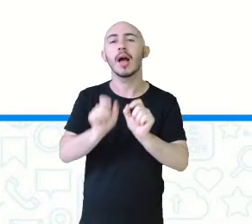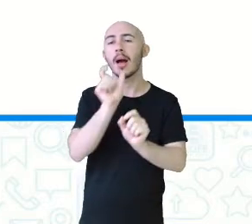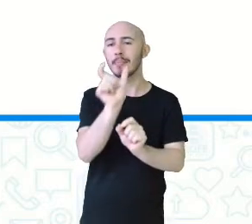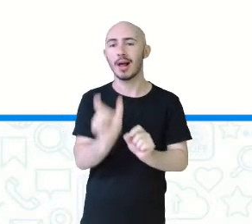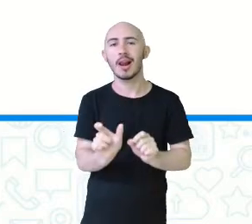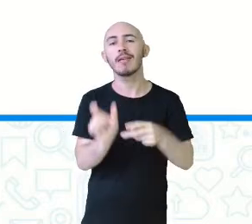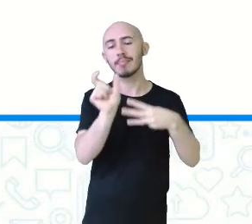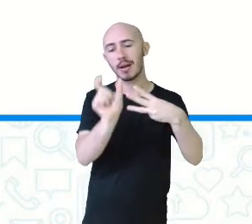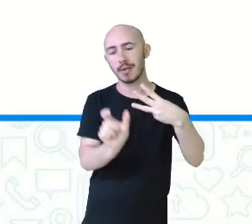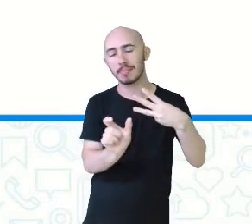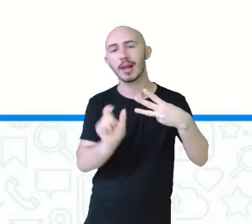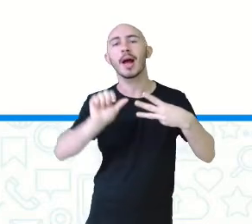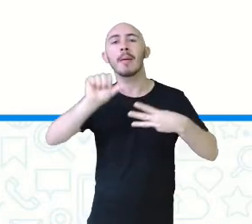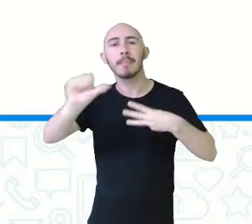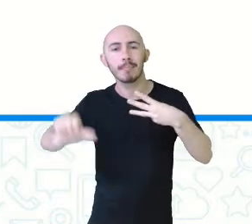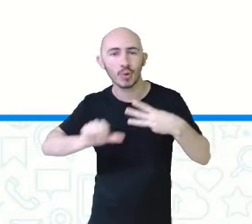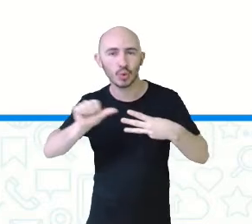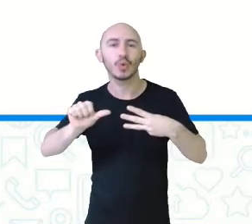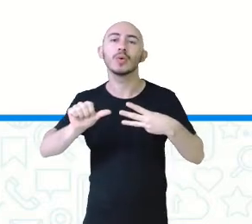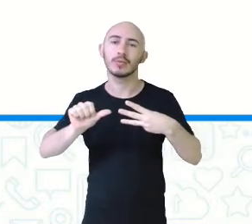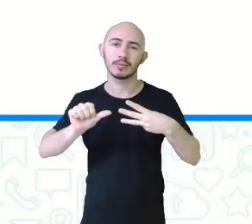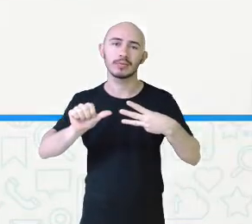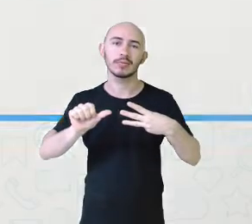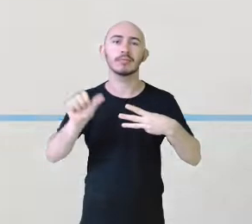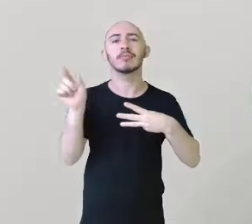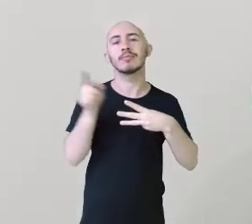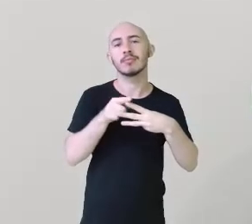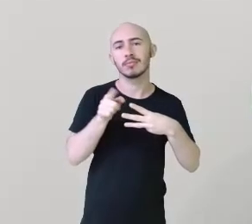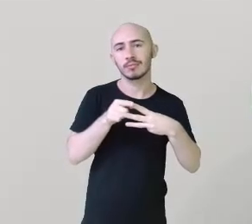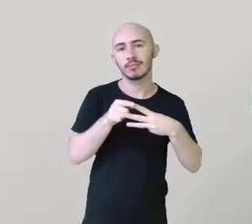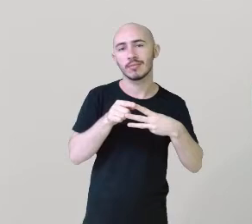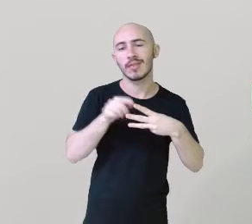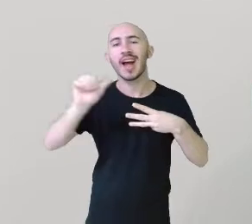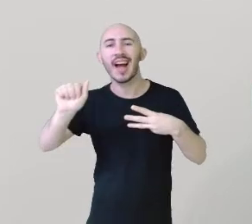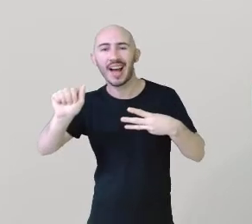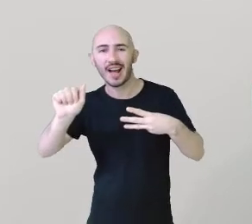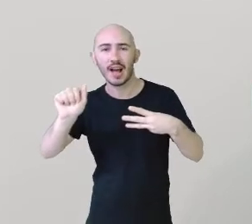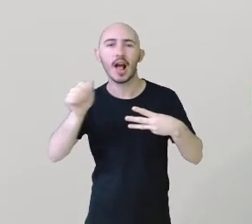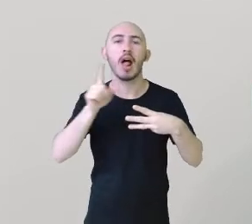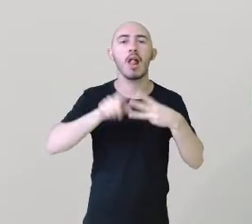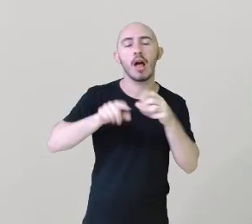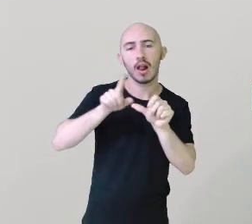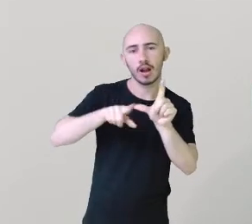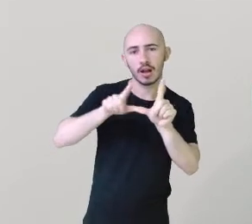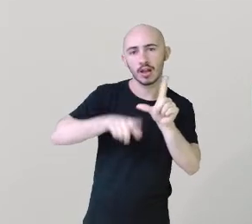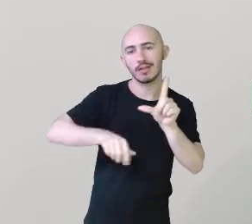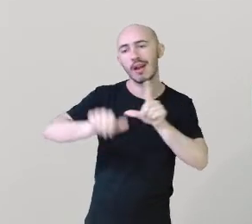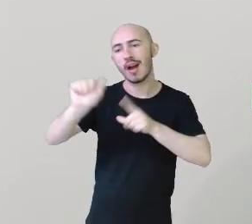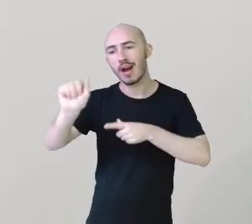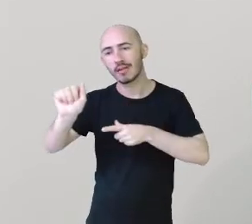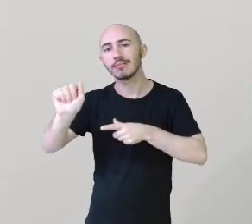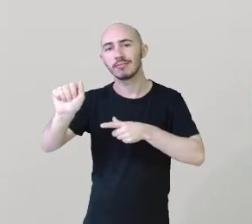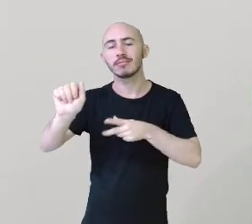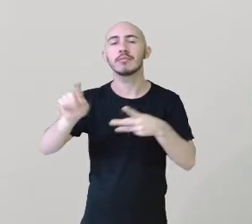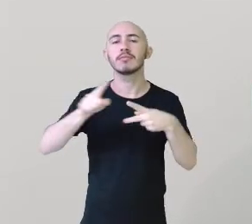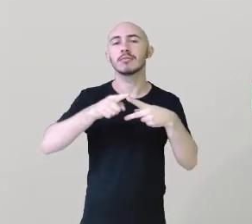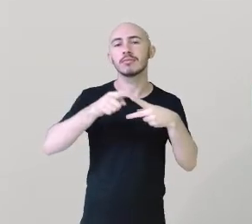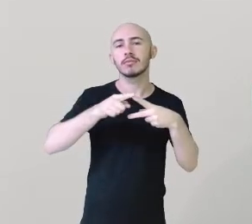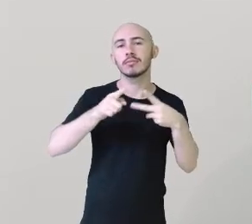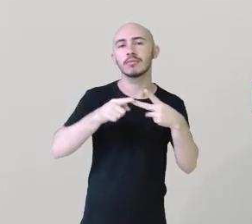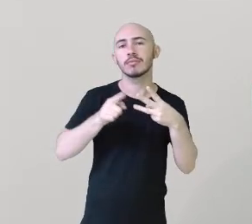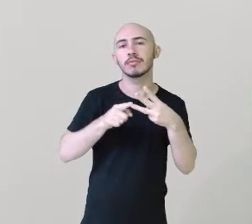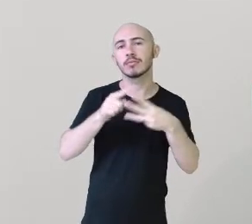palavras mudaram um pouquinho. Então, de ratinho, passou para ratinha. De gato, passou para gata. E de galo, qual